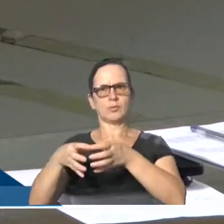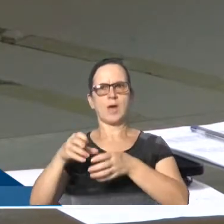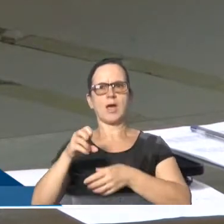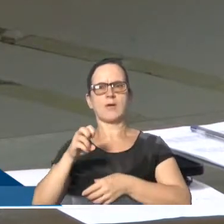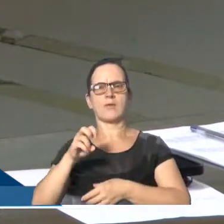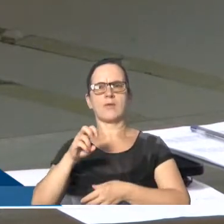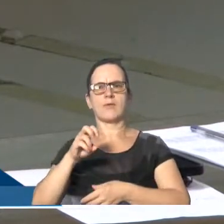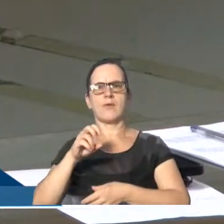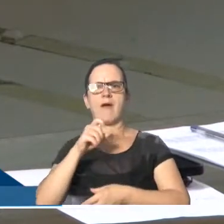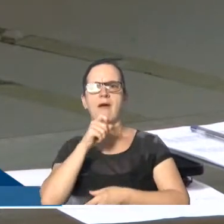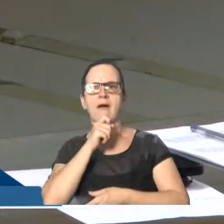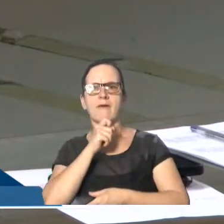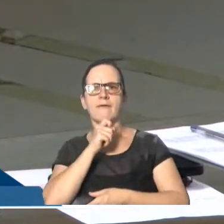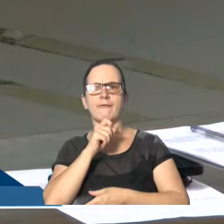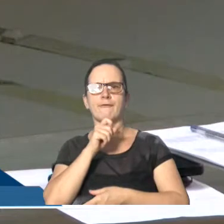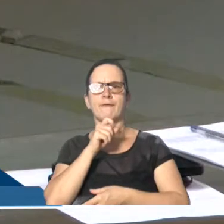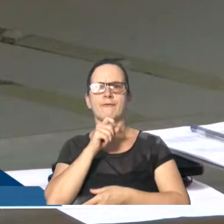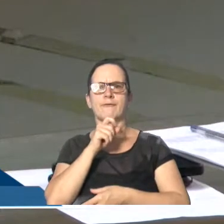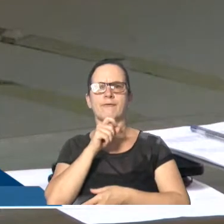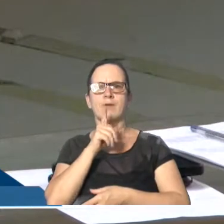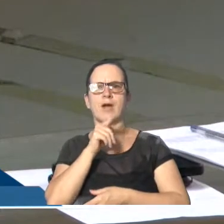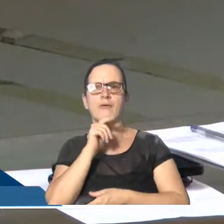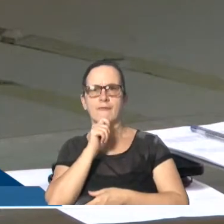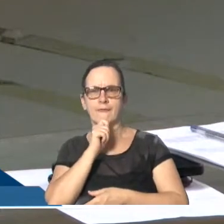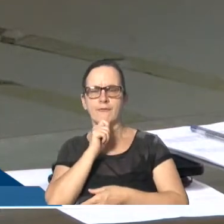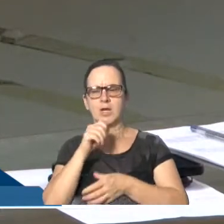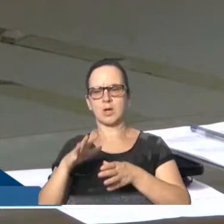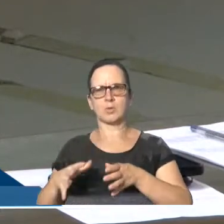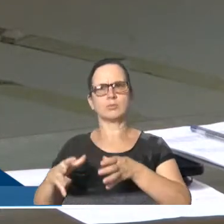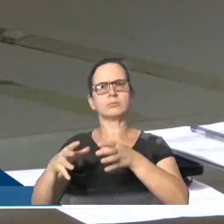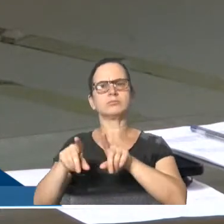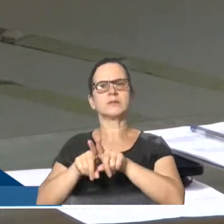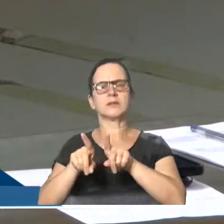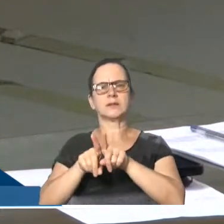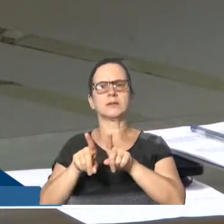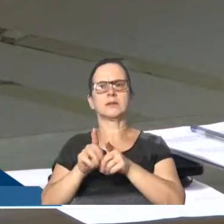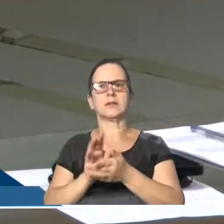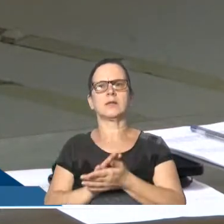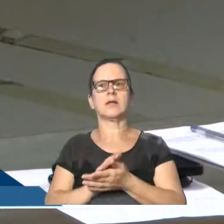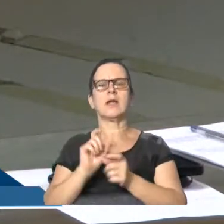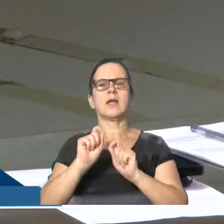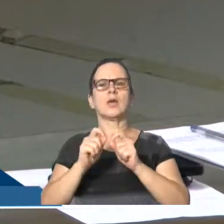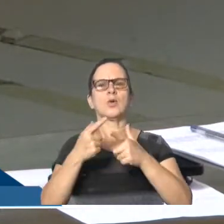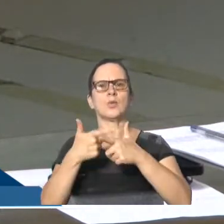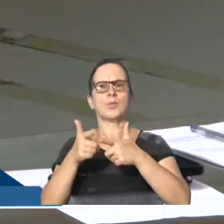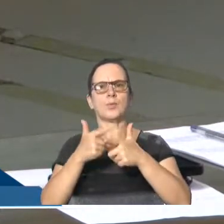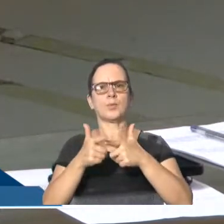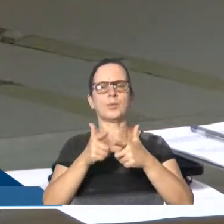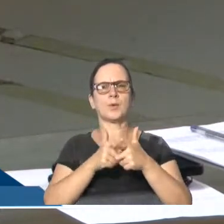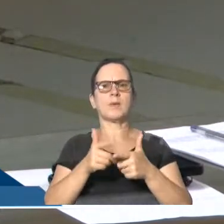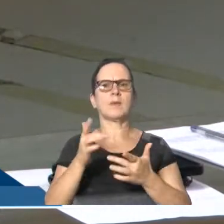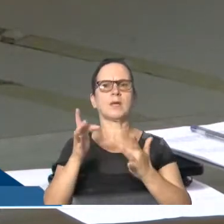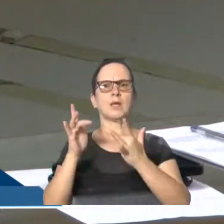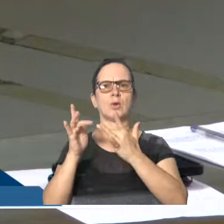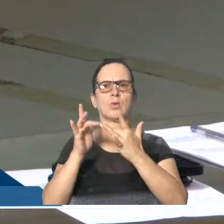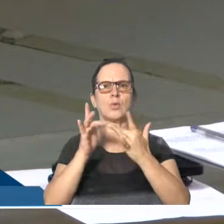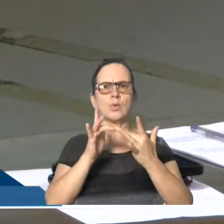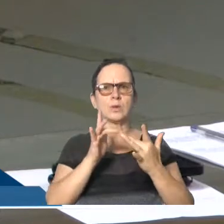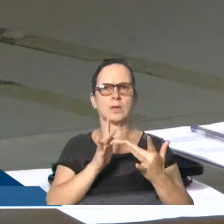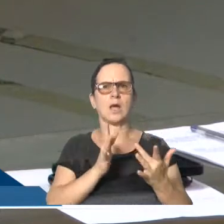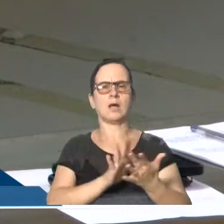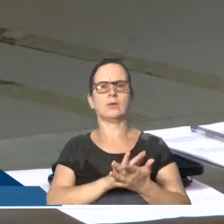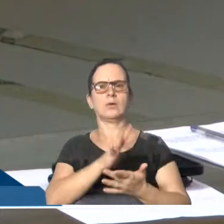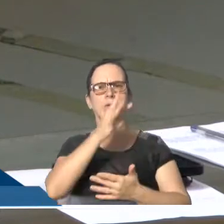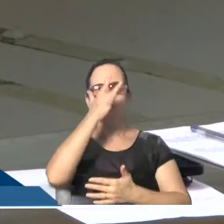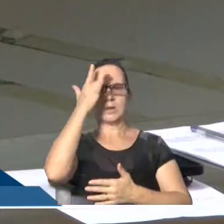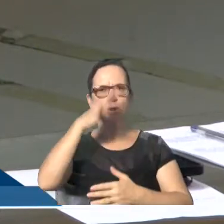que um cronograma digno, é a questão da máquina, da Patrol, que vira e mexe, entramos em contato ali com